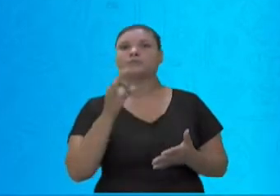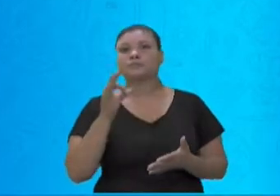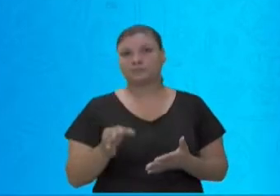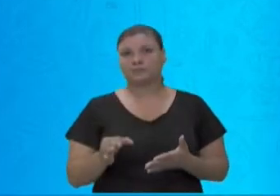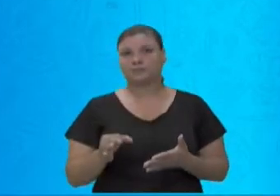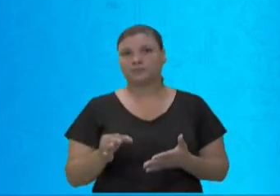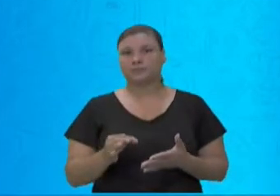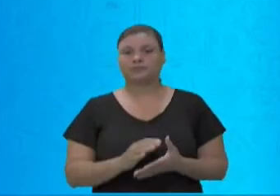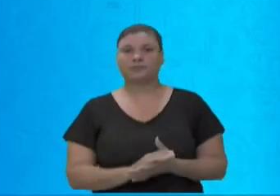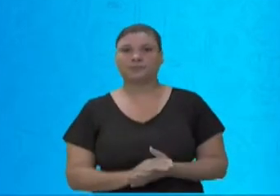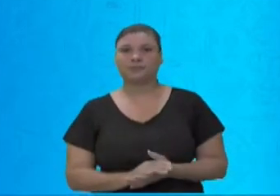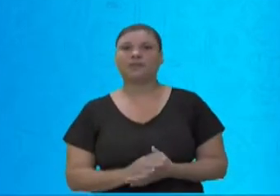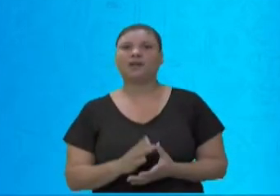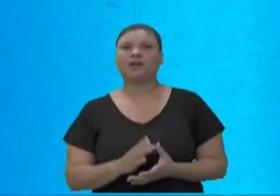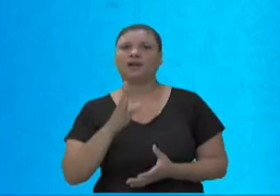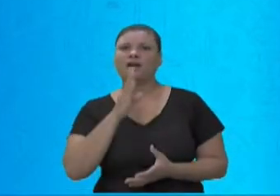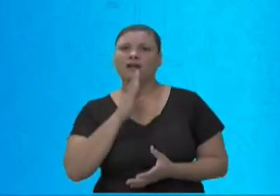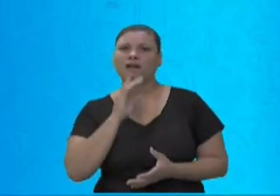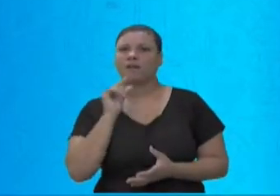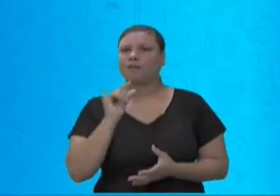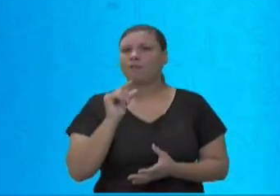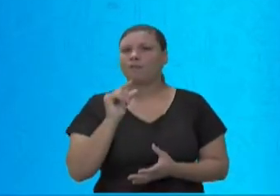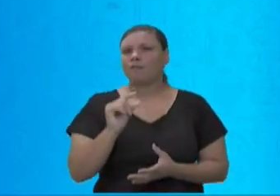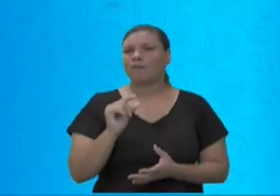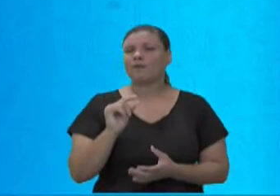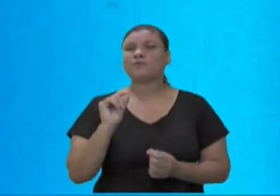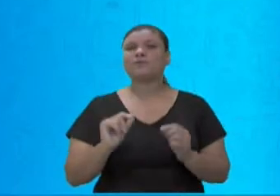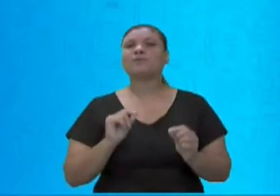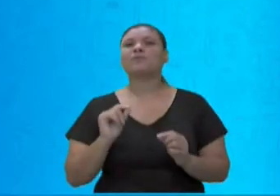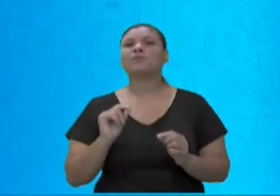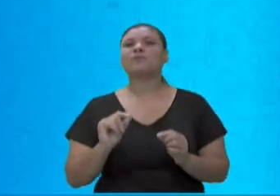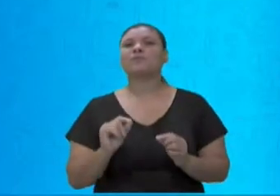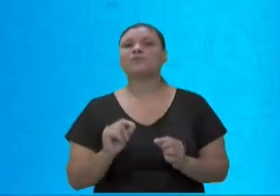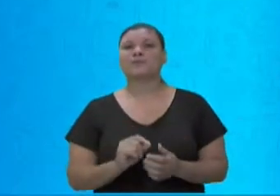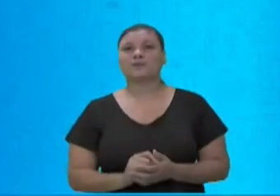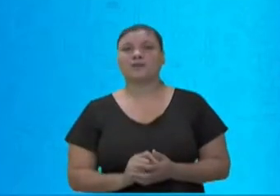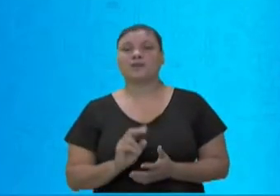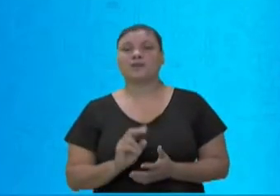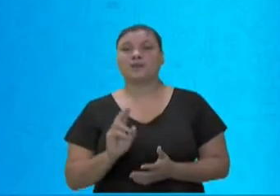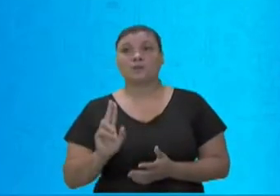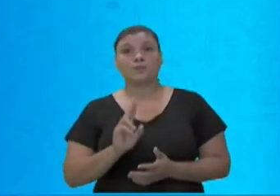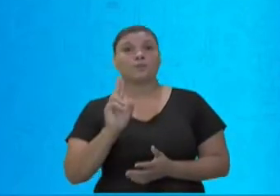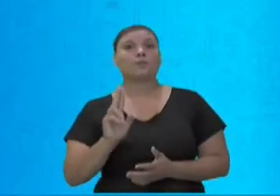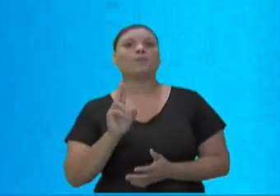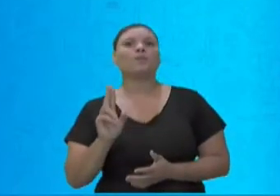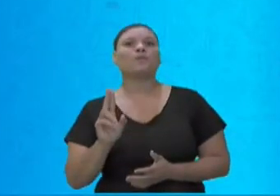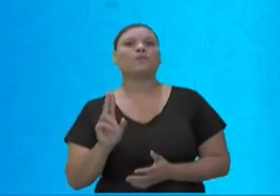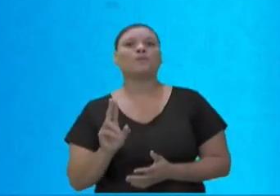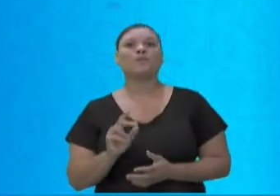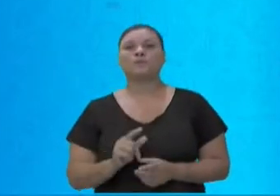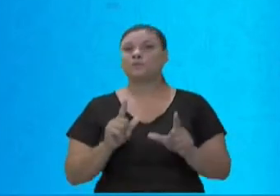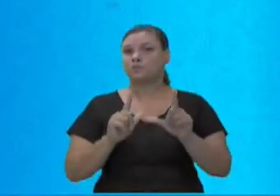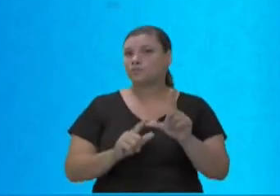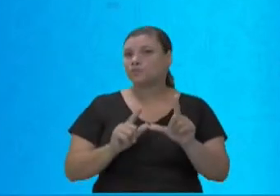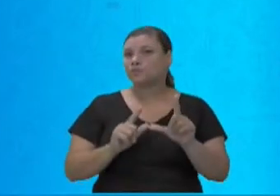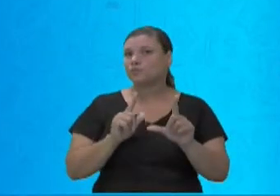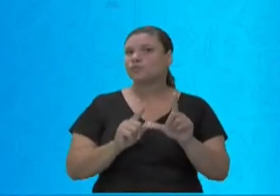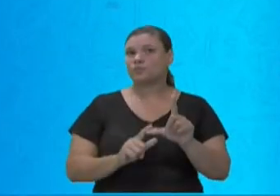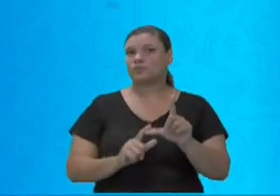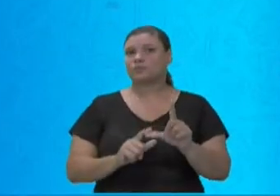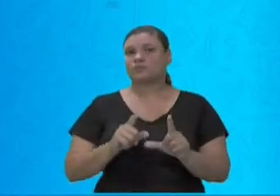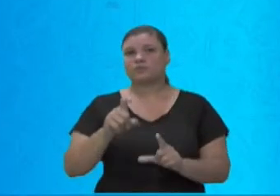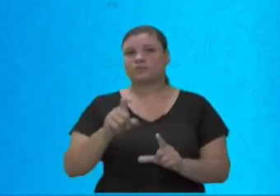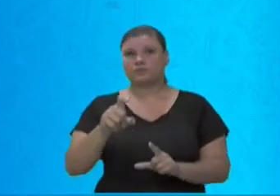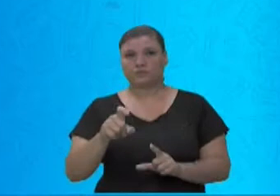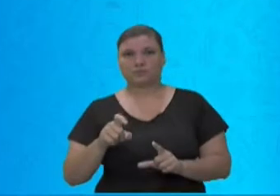desse pronome, onde que eu posso utilizar e o emprego do X e do CH. Quem nunca